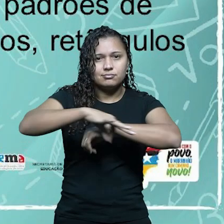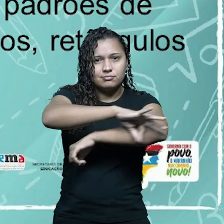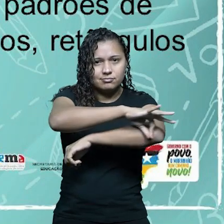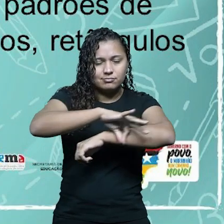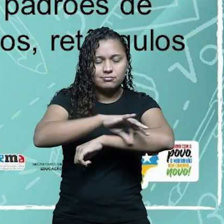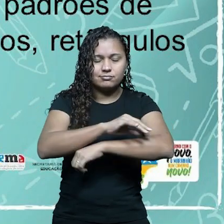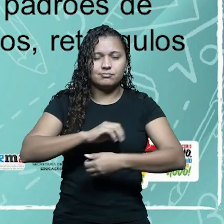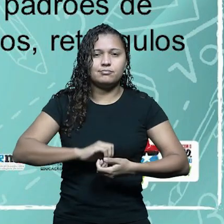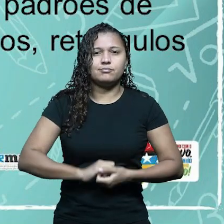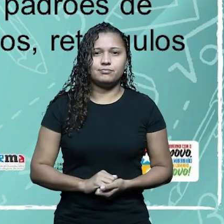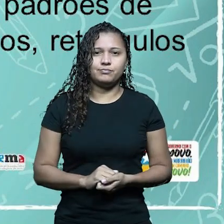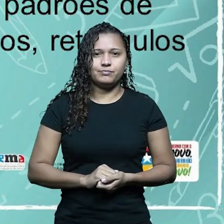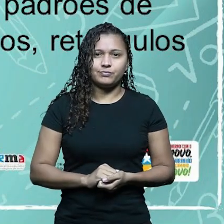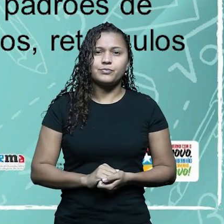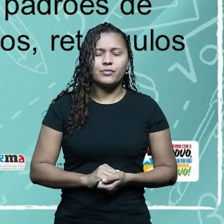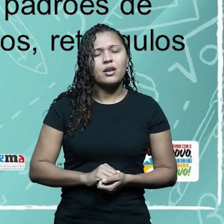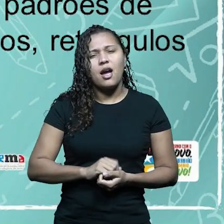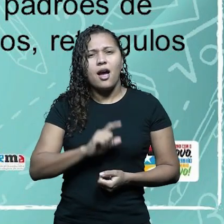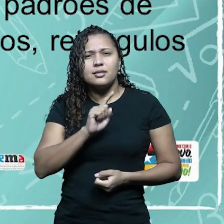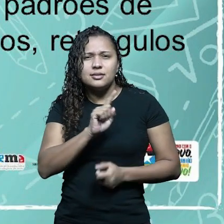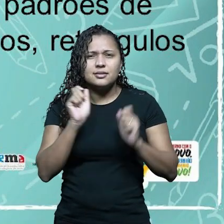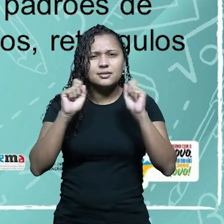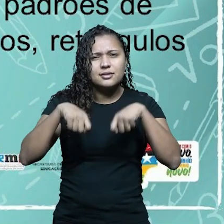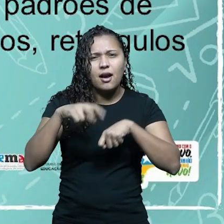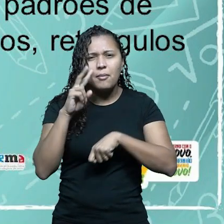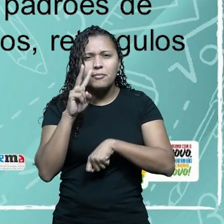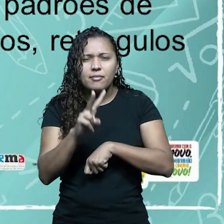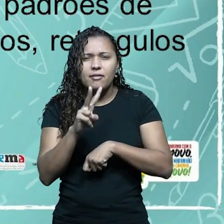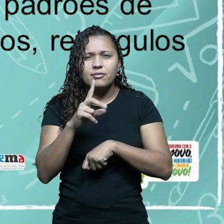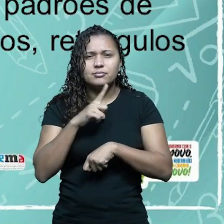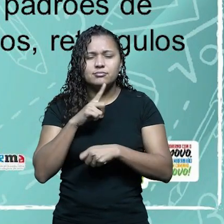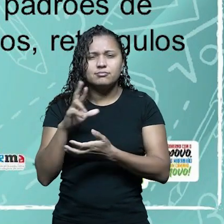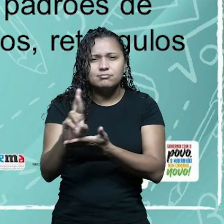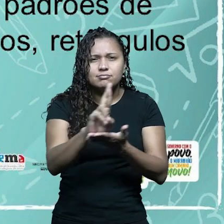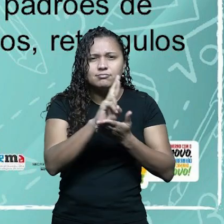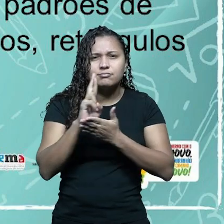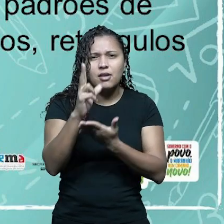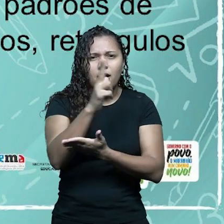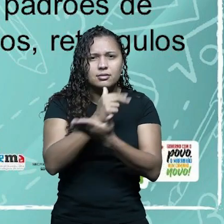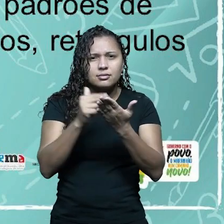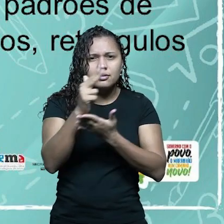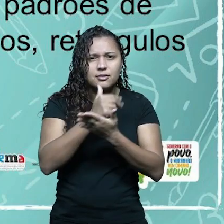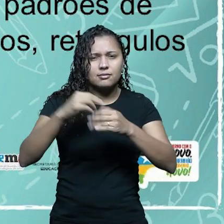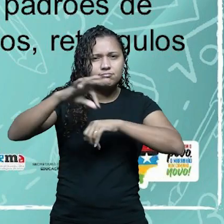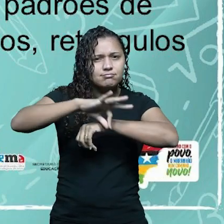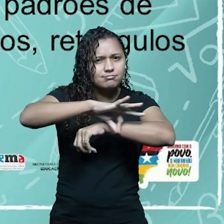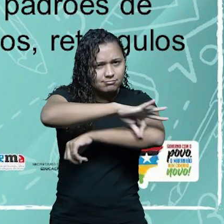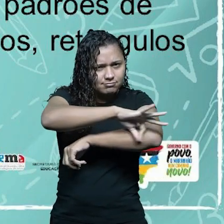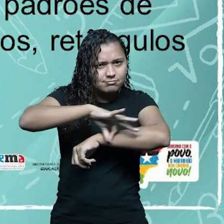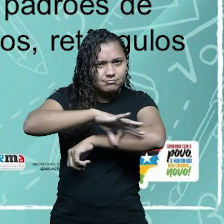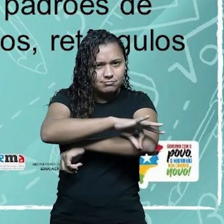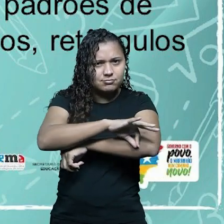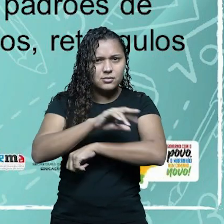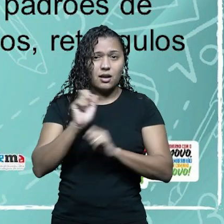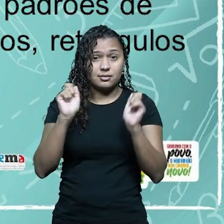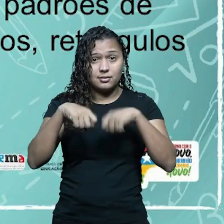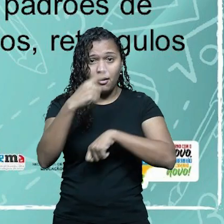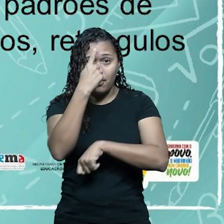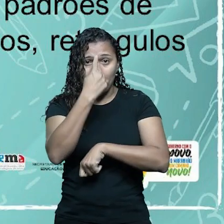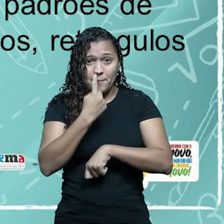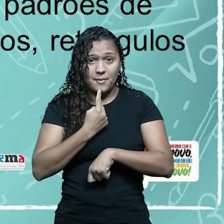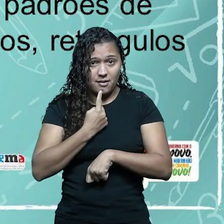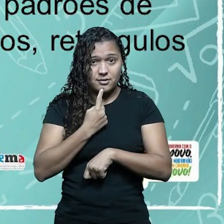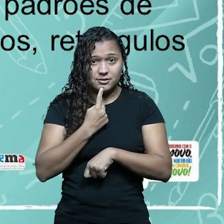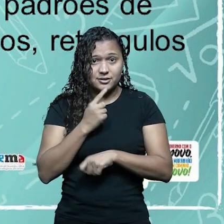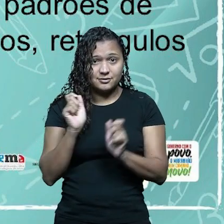Aqui, nesse próximo slide, nós podemos ver uma representação desse desenho de arquitetura. A imagem que